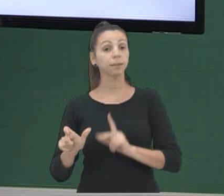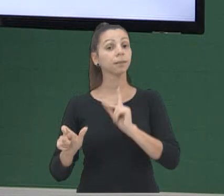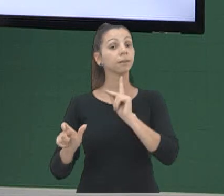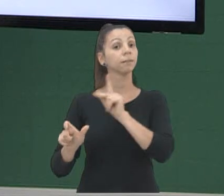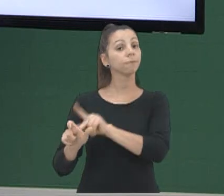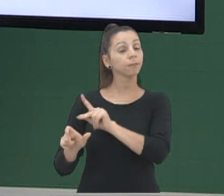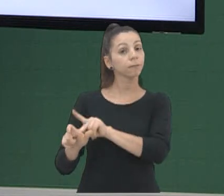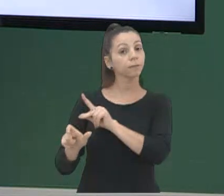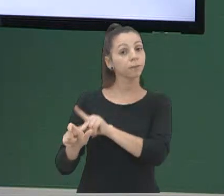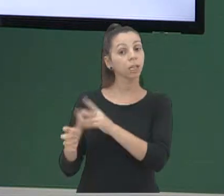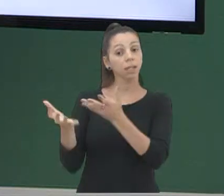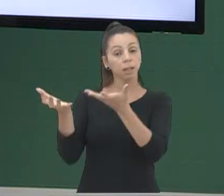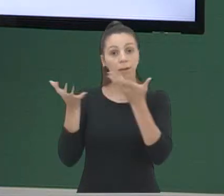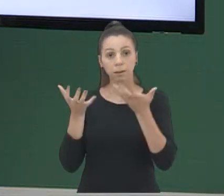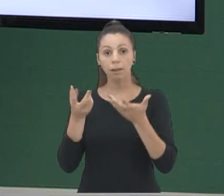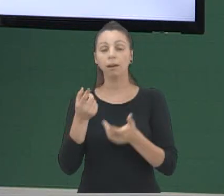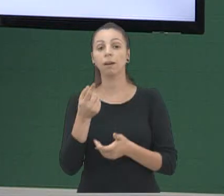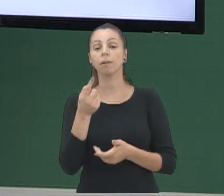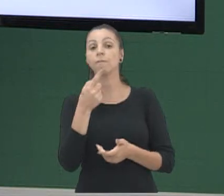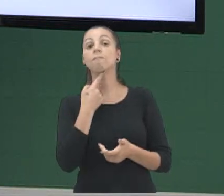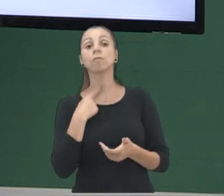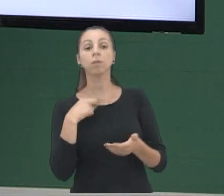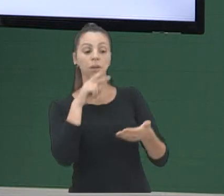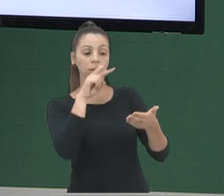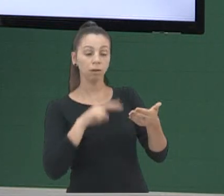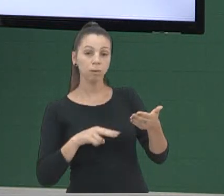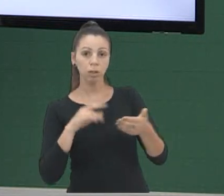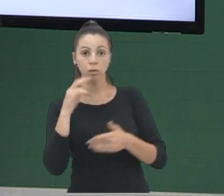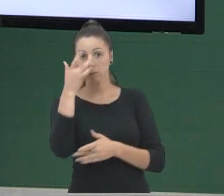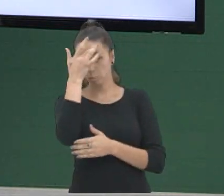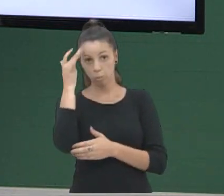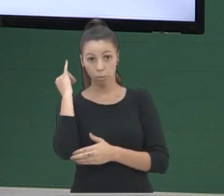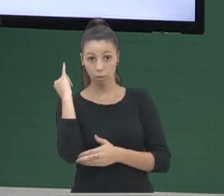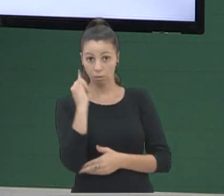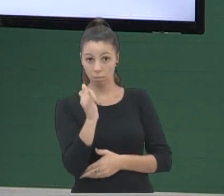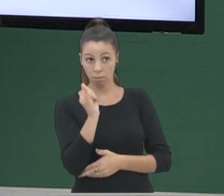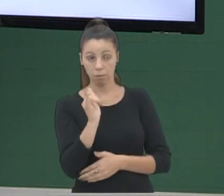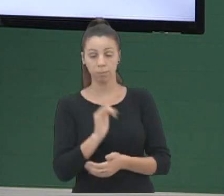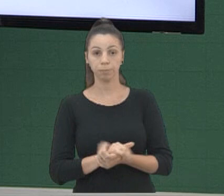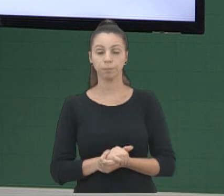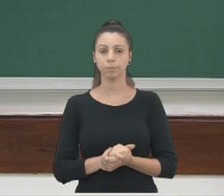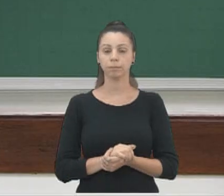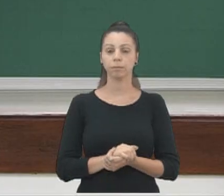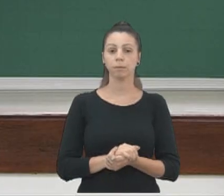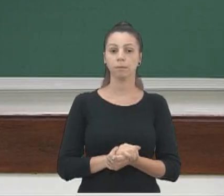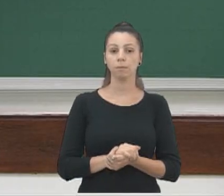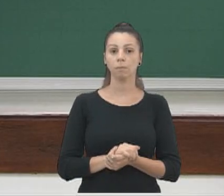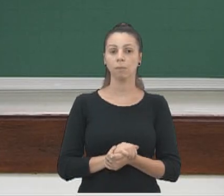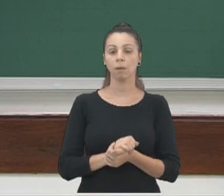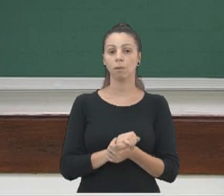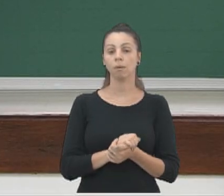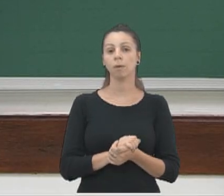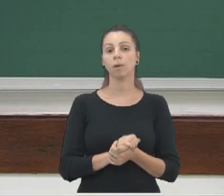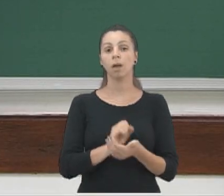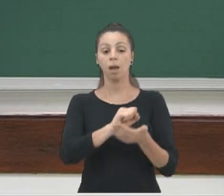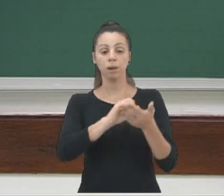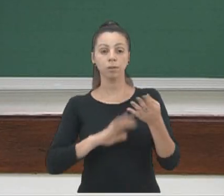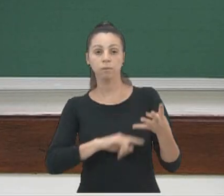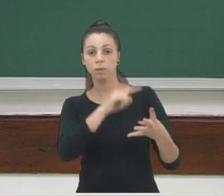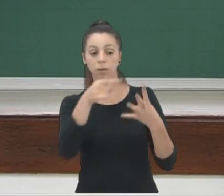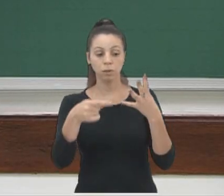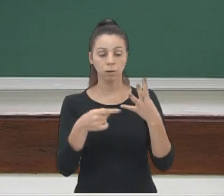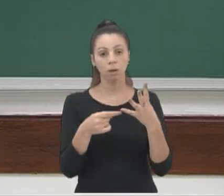que quer ler o livro que está narrando, certo? Ok. Exercício 4, um pouquinho de análise